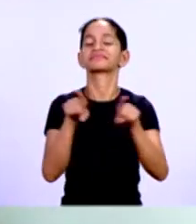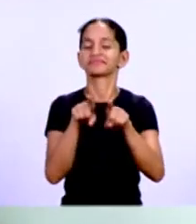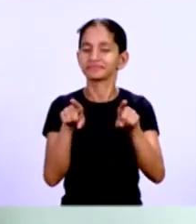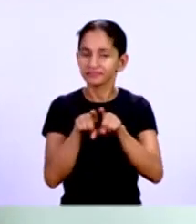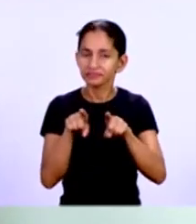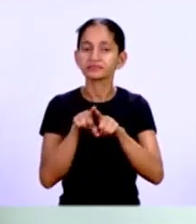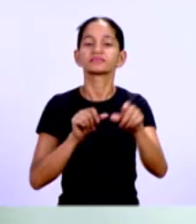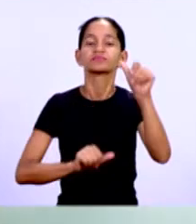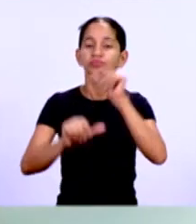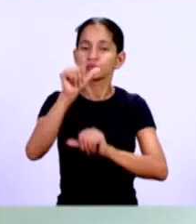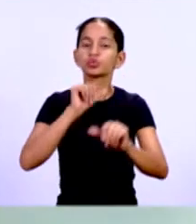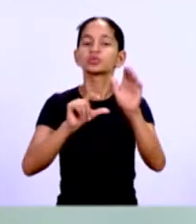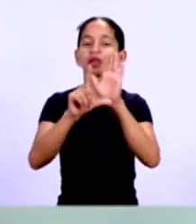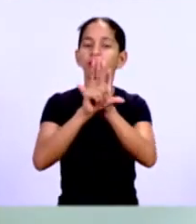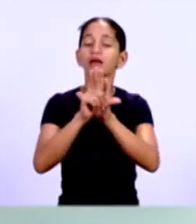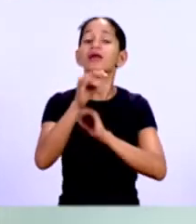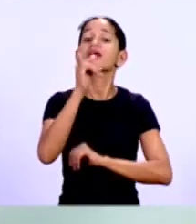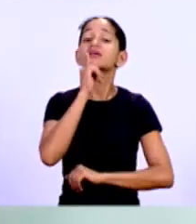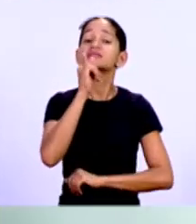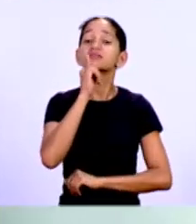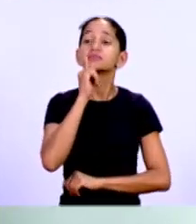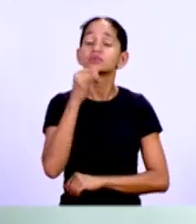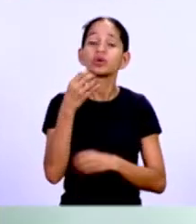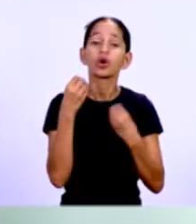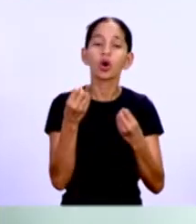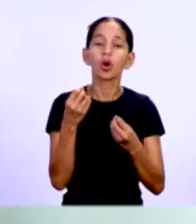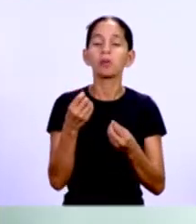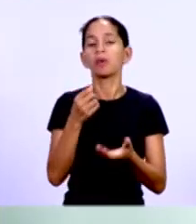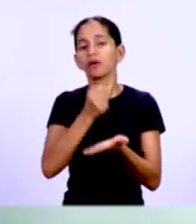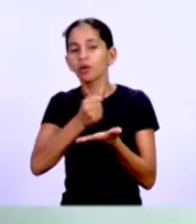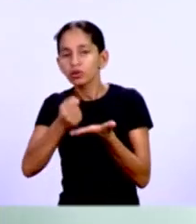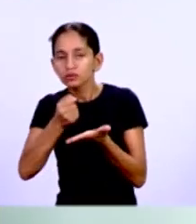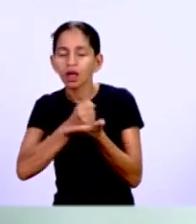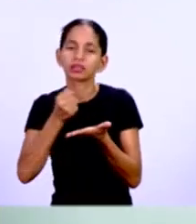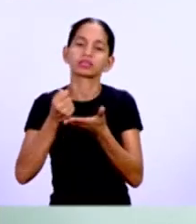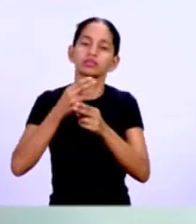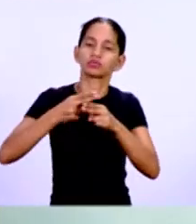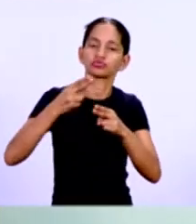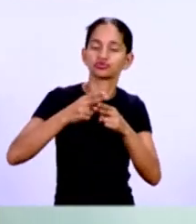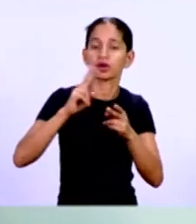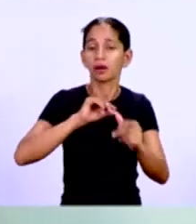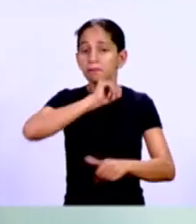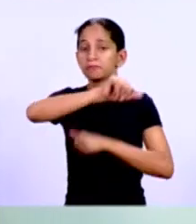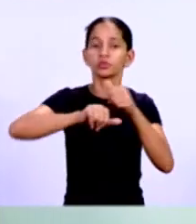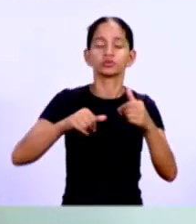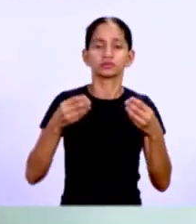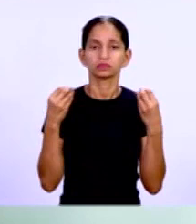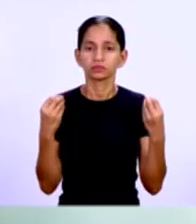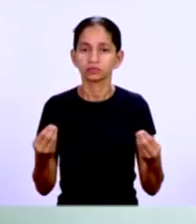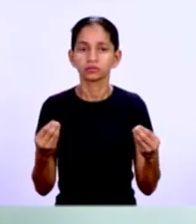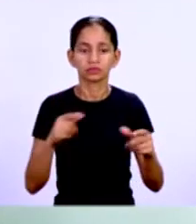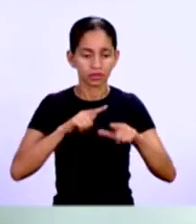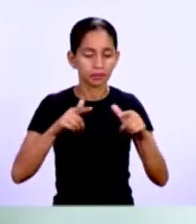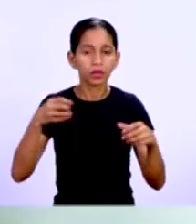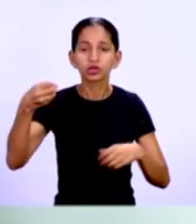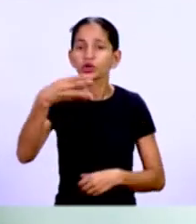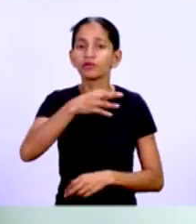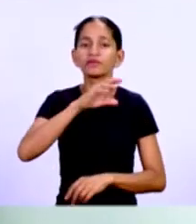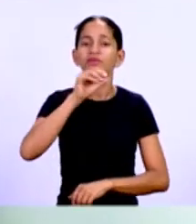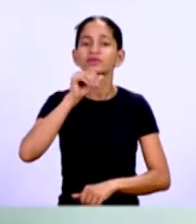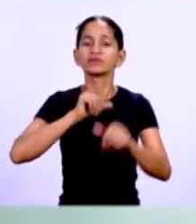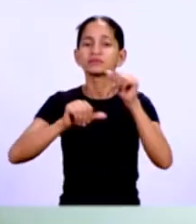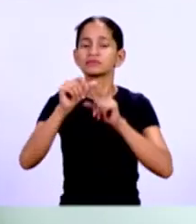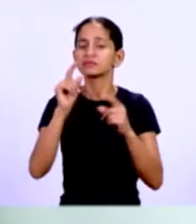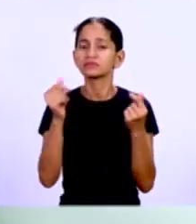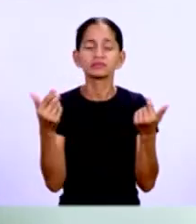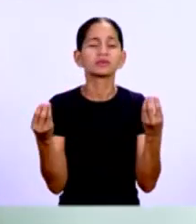mudança na legislação. Se fosse risco interno, quando ela contratou um funcionário. Aí se mudou uma coisa na lei trabalhista, que agora está mais oneroso,